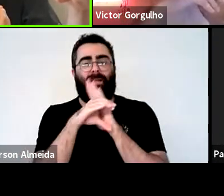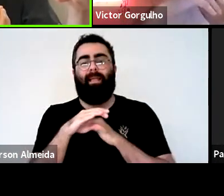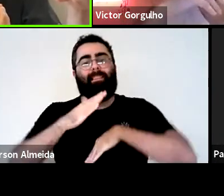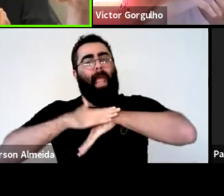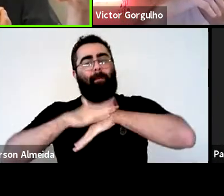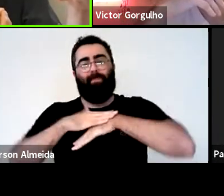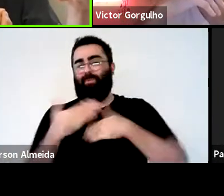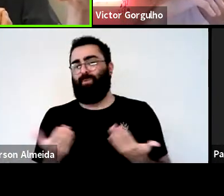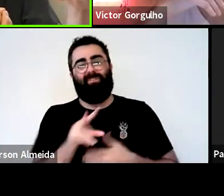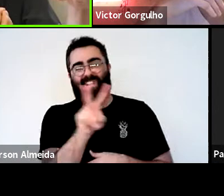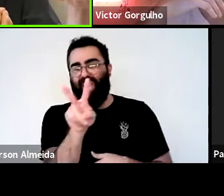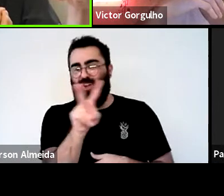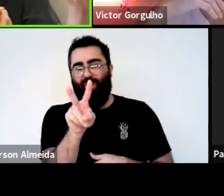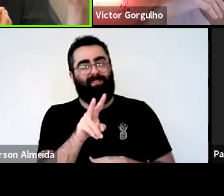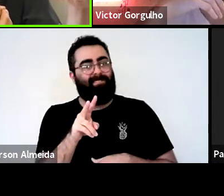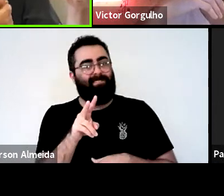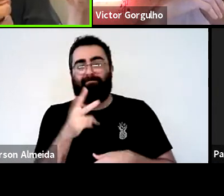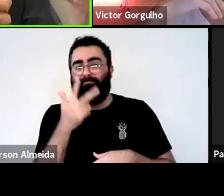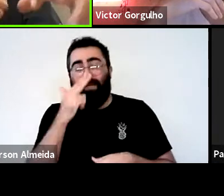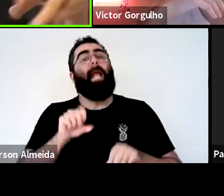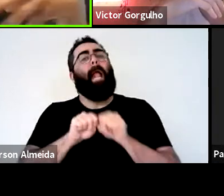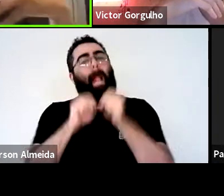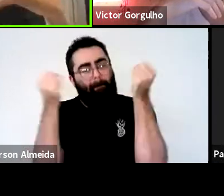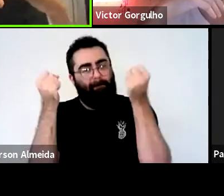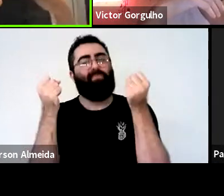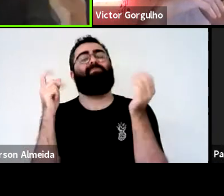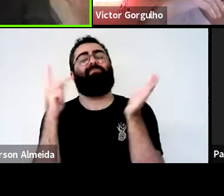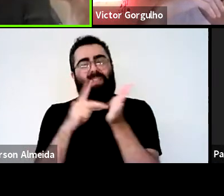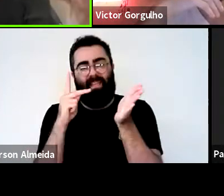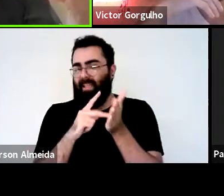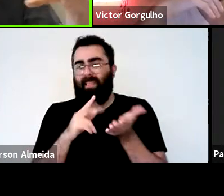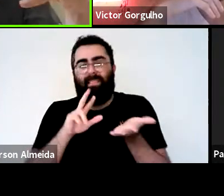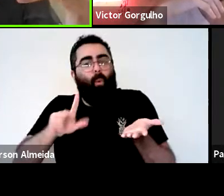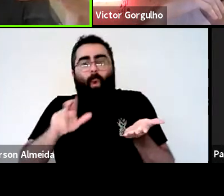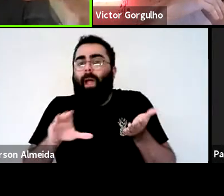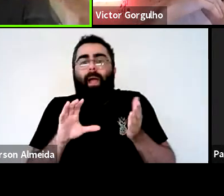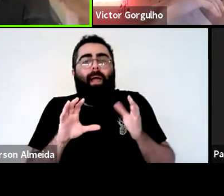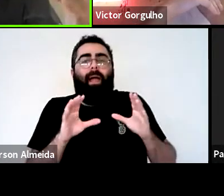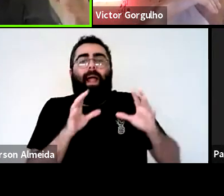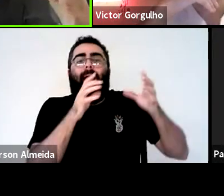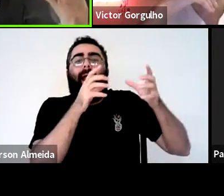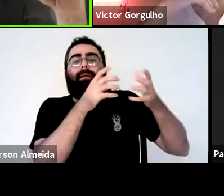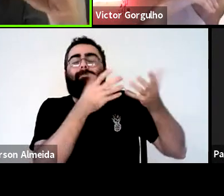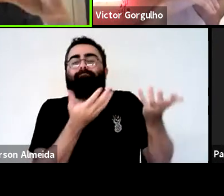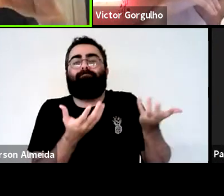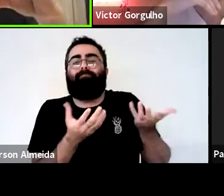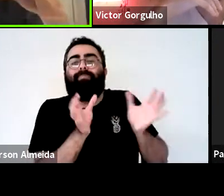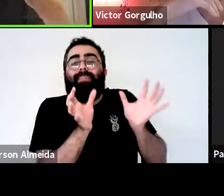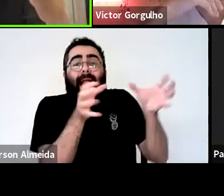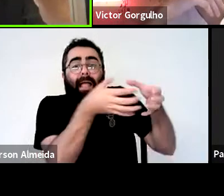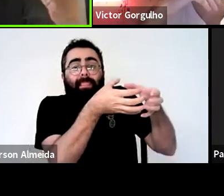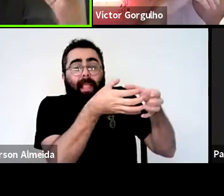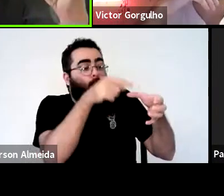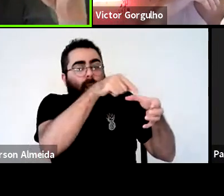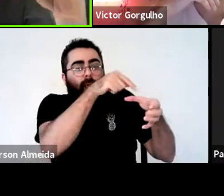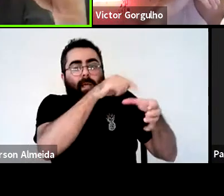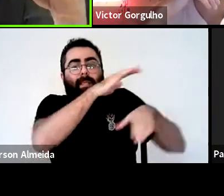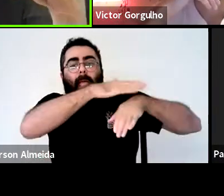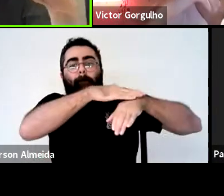de tempo linear, tá? Então, assim, essa ideia de movimento, ela já começa no início do filme com aquela